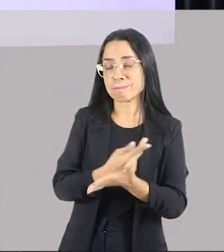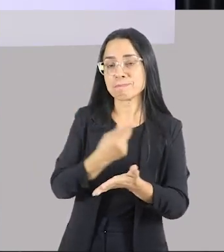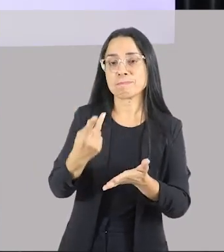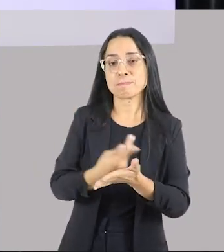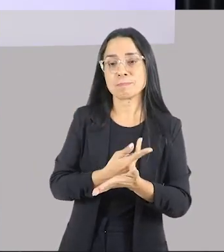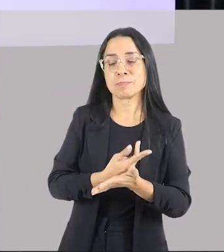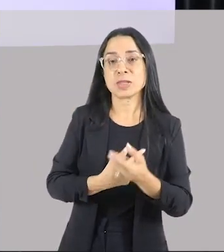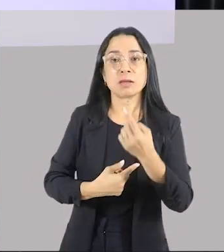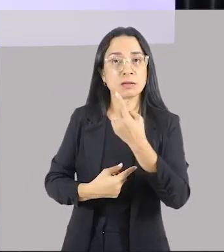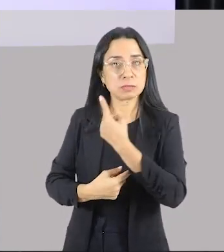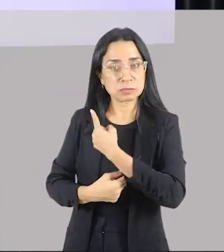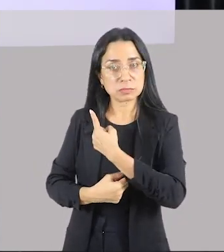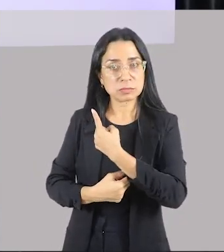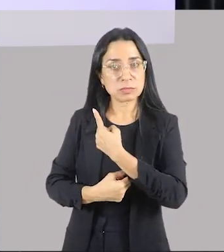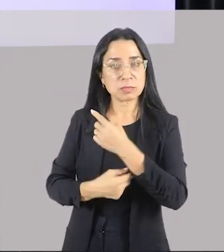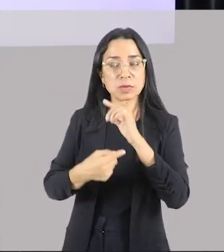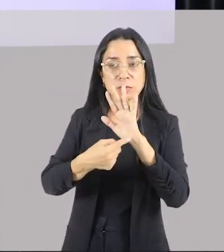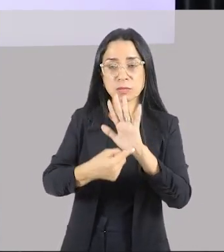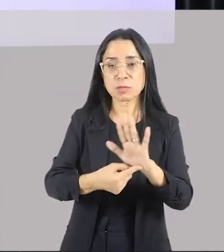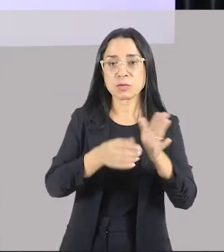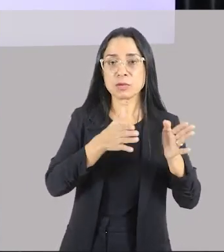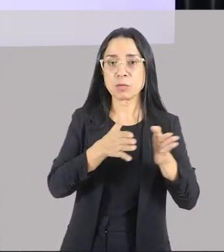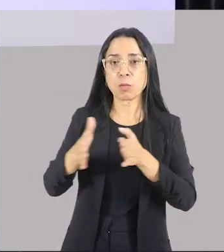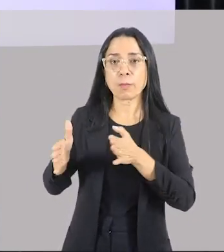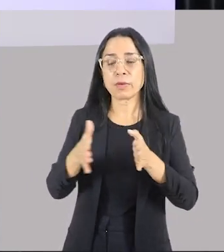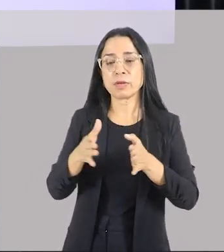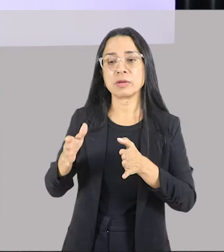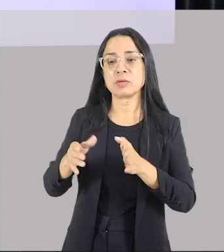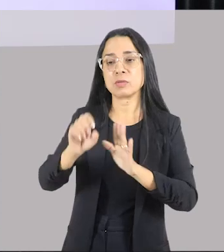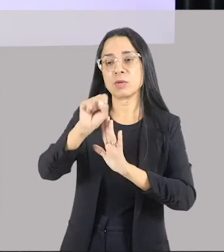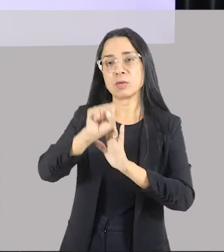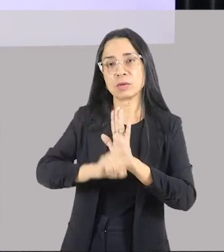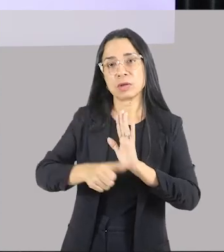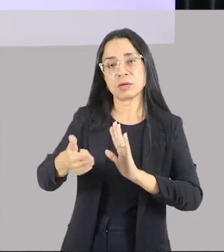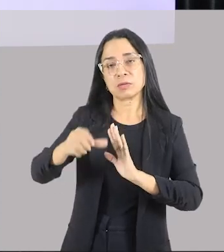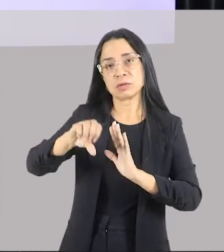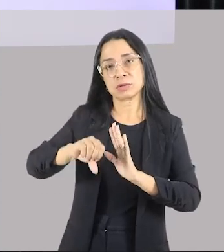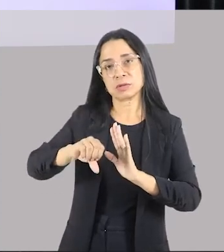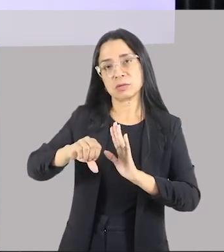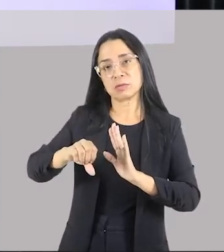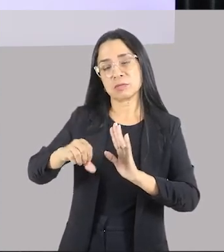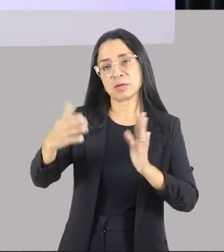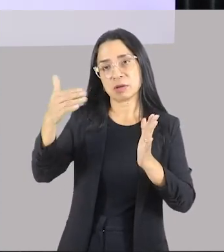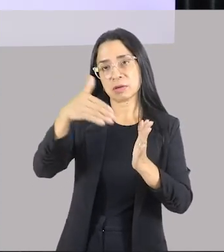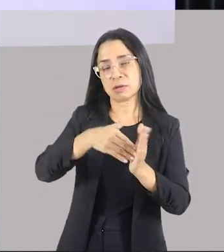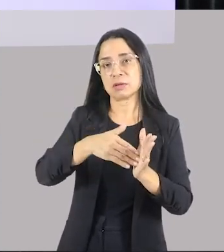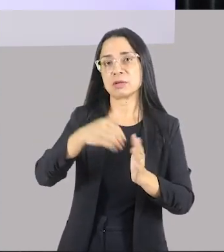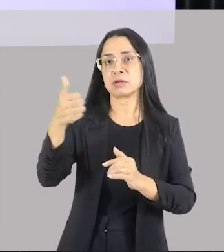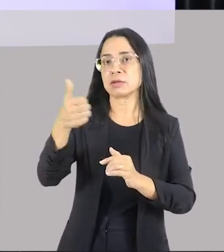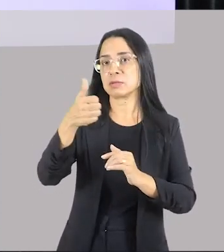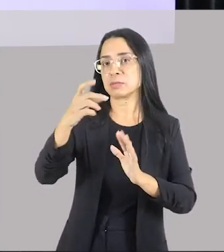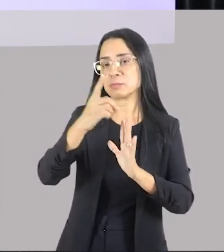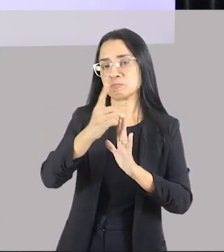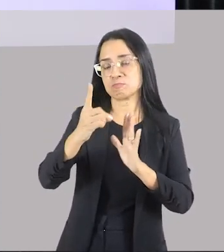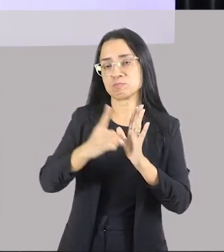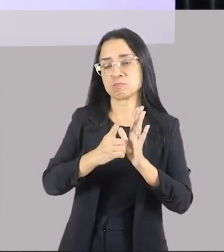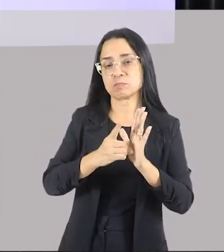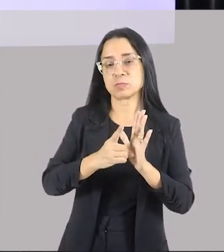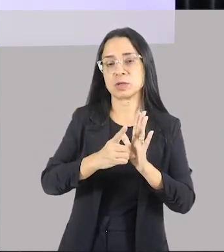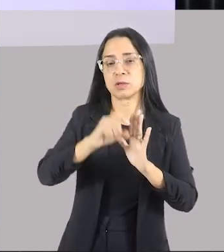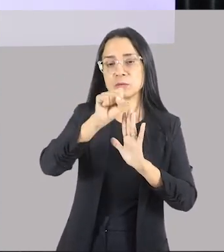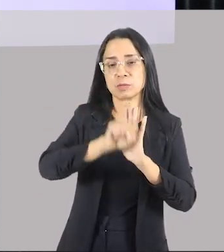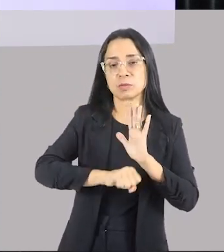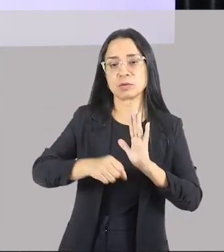período, né, do século XIX até as primeiras décadas do século XX. Quer dizer, os trabalhadores